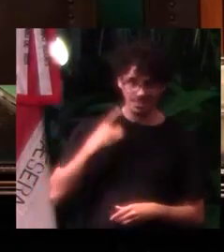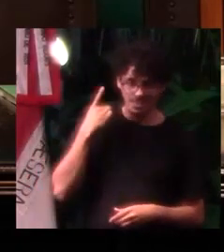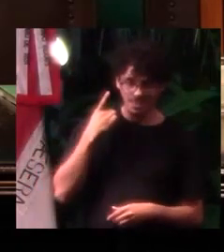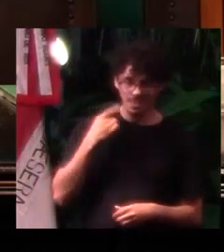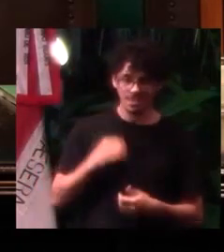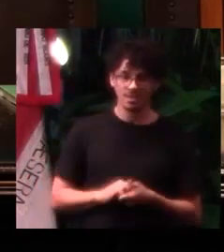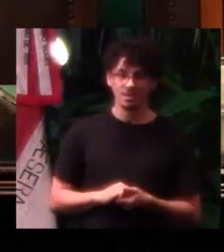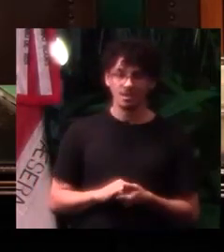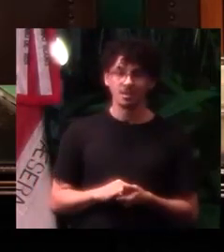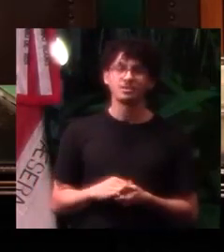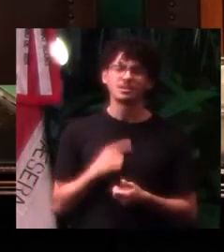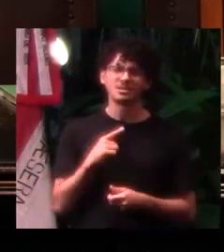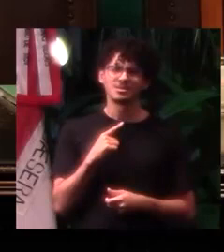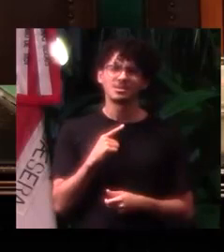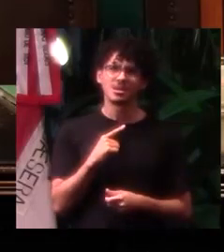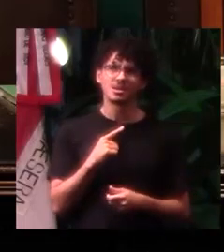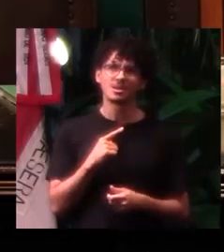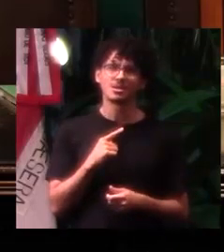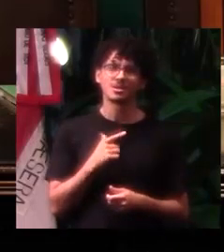tem muitos